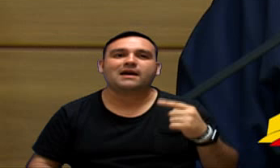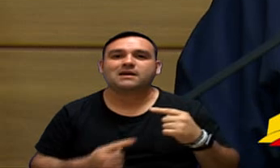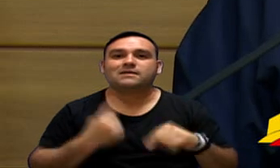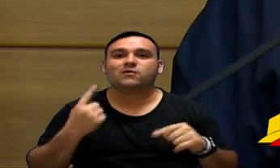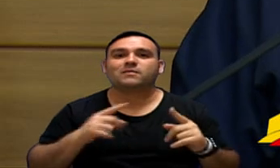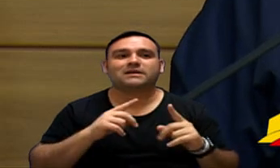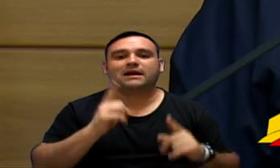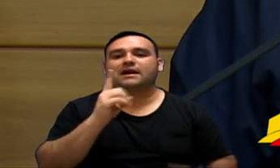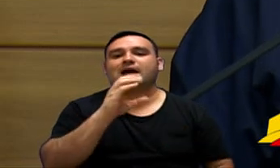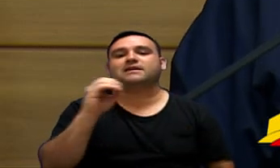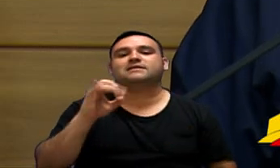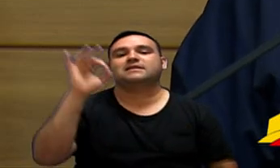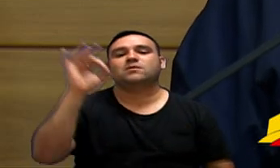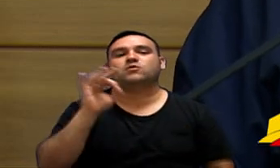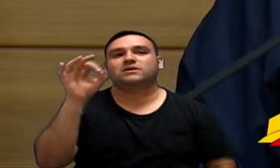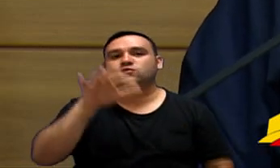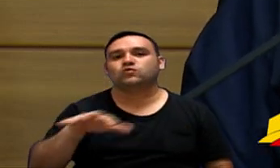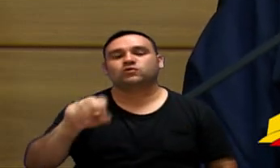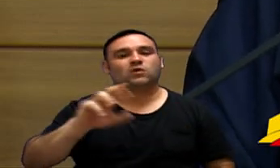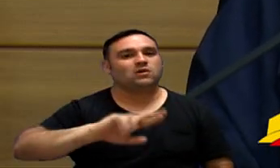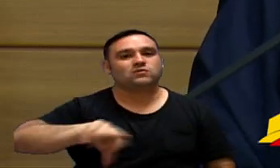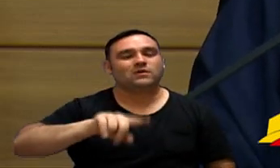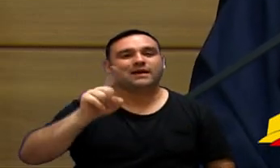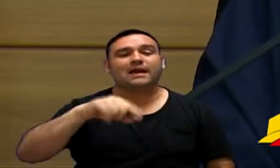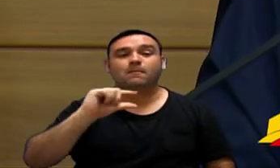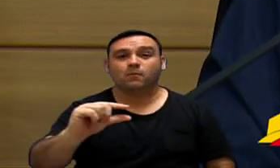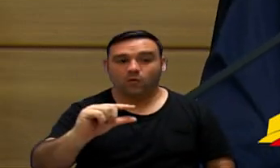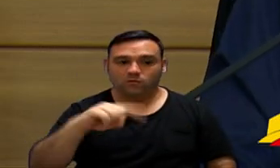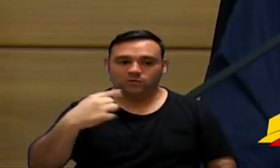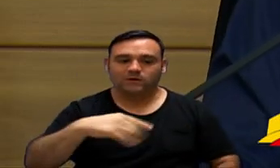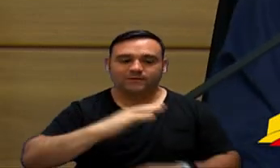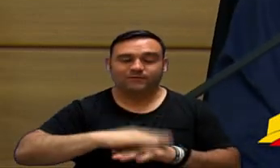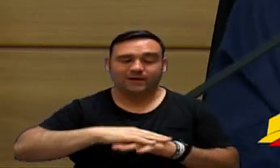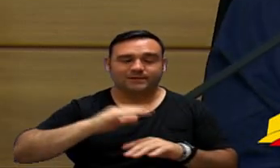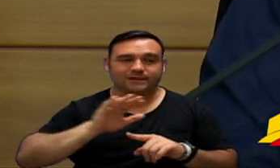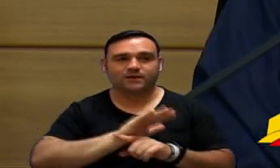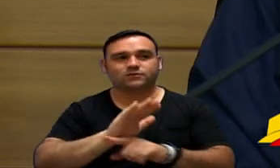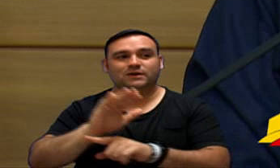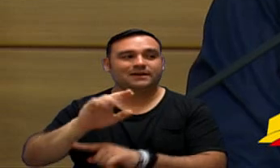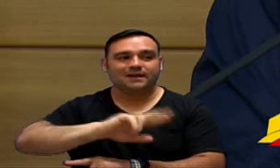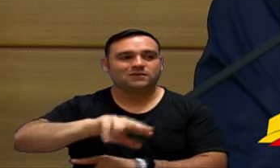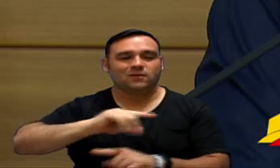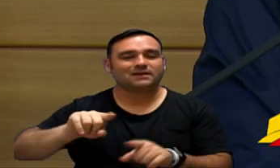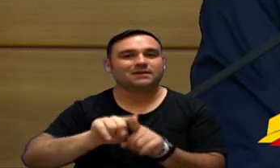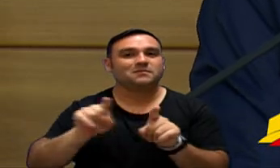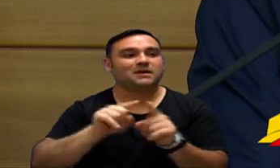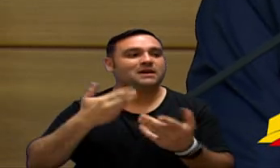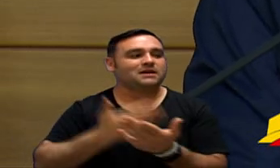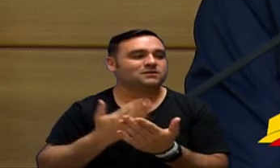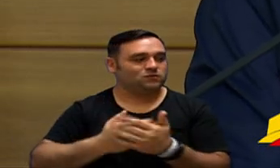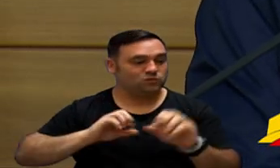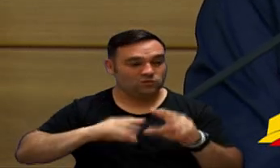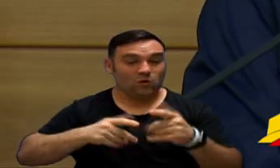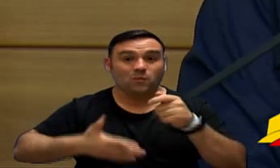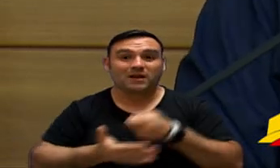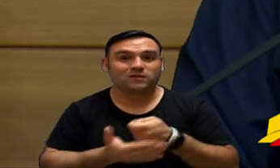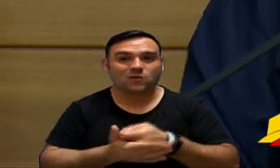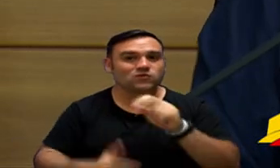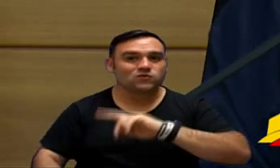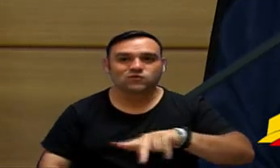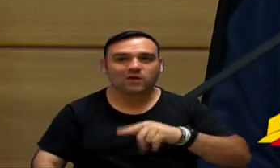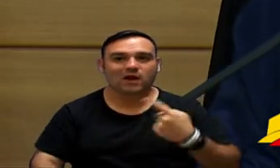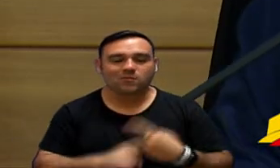a 100% da rede. É um percentual pequeno que hoje atende. E não atende ao ensino obrigatório. Lembrando que o